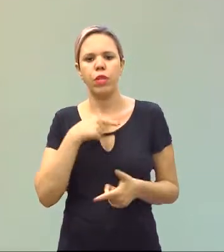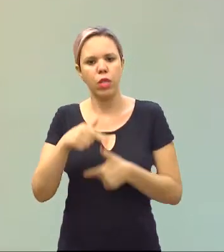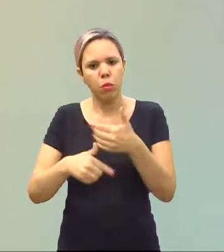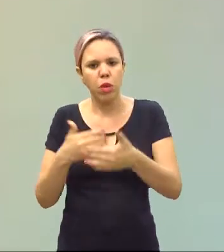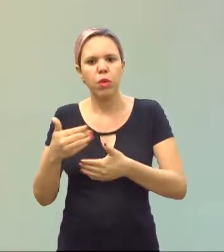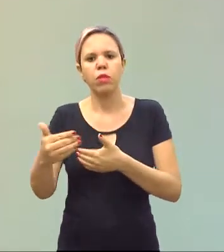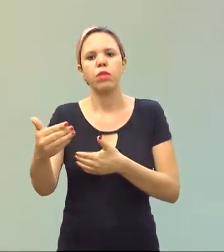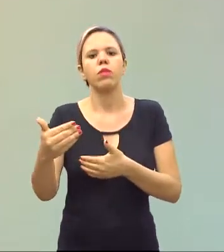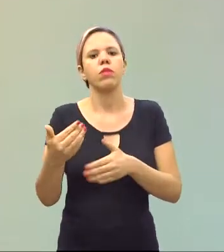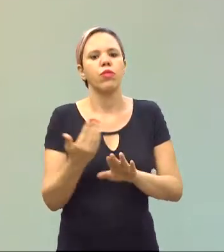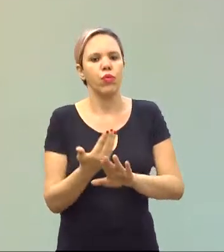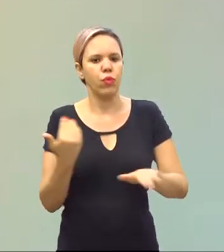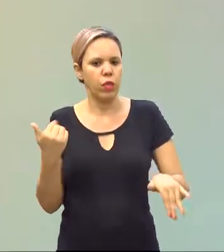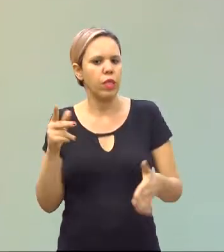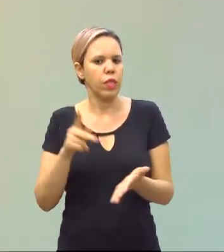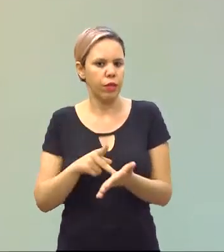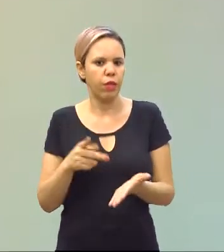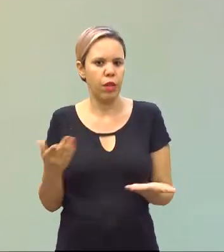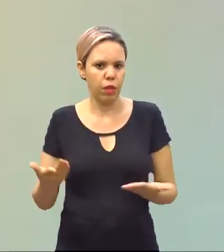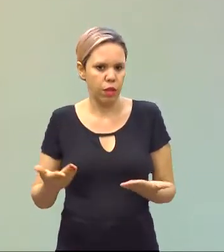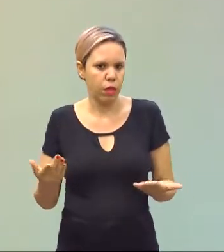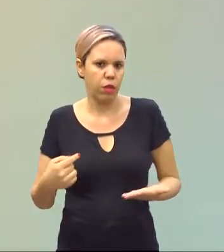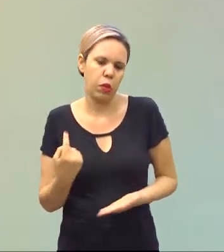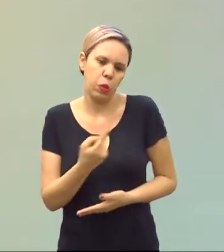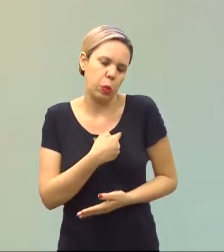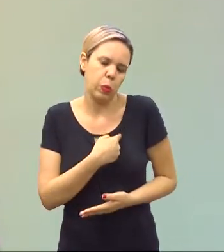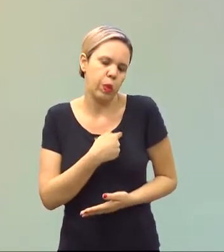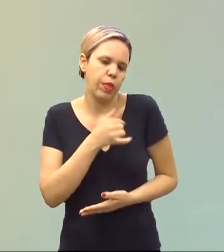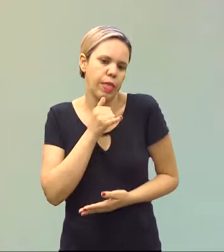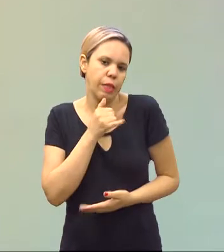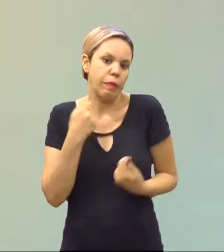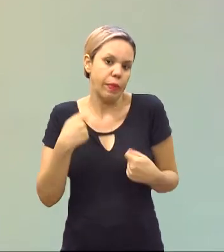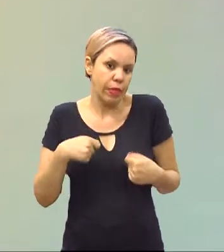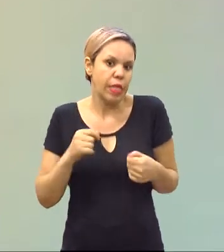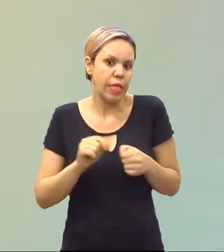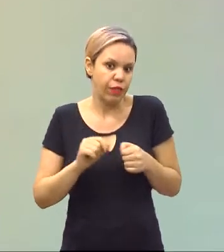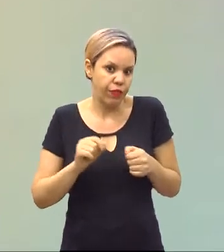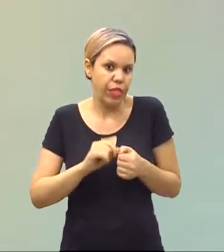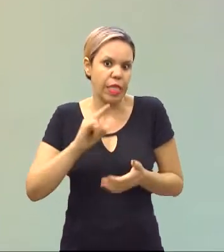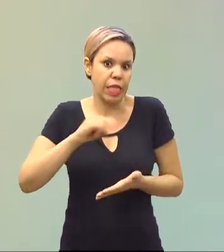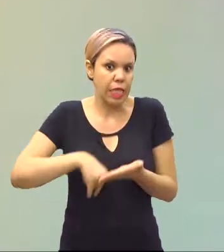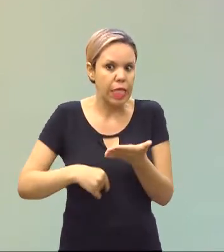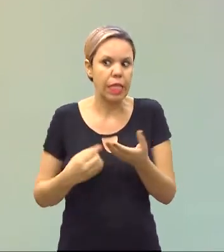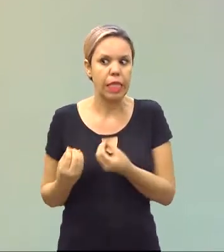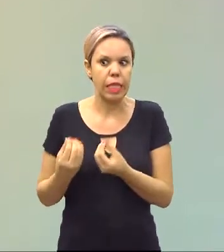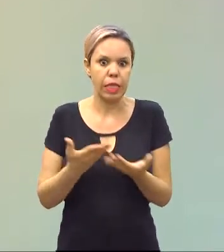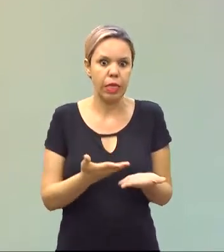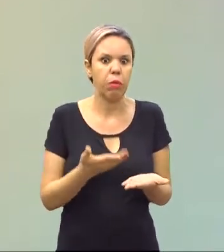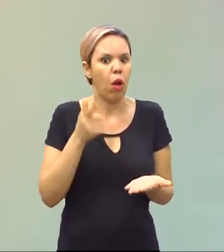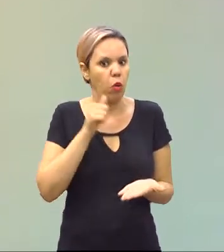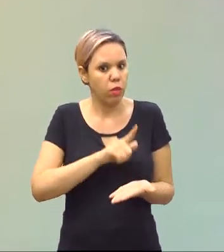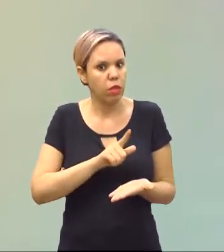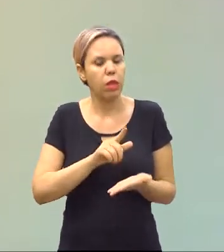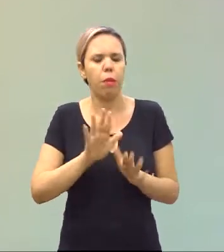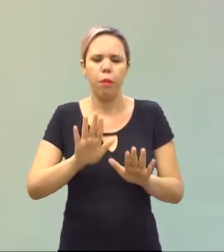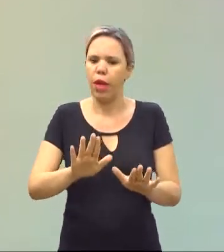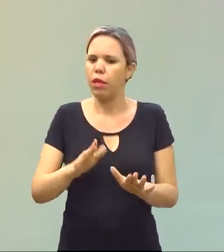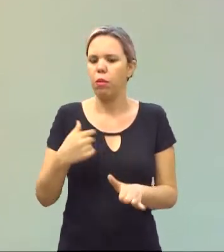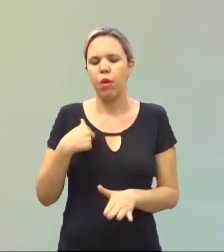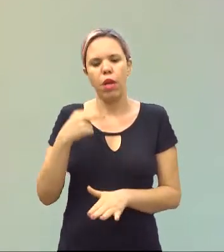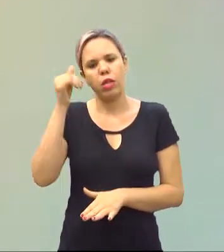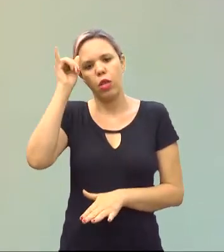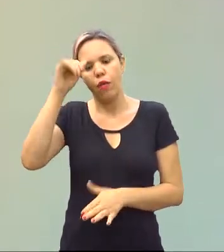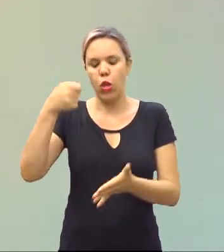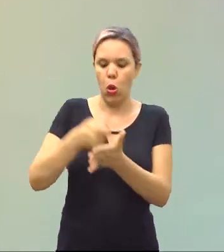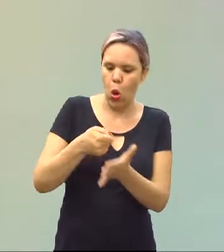processo de licenciamento. Na verdade, agora a gente não necessariamente precisa fazer licenciamento, porém não elimina as